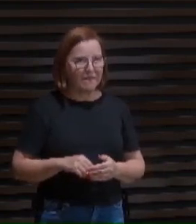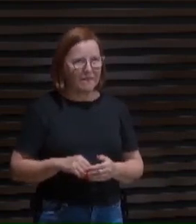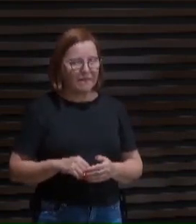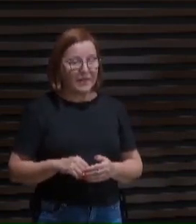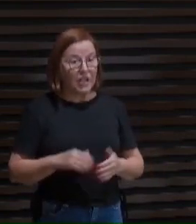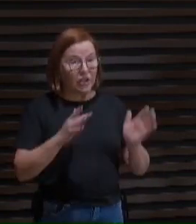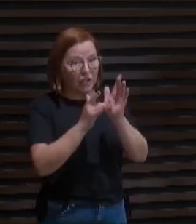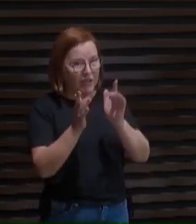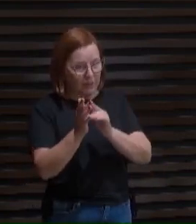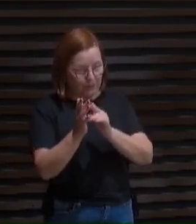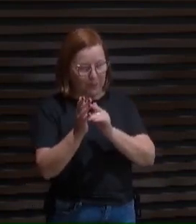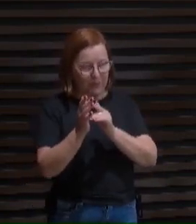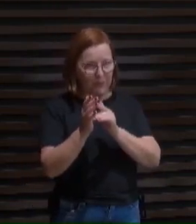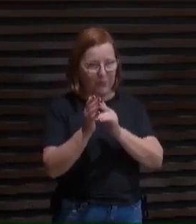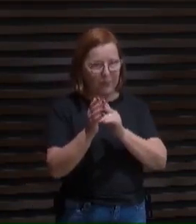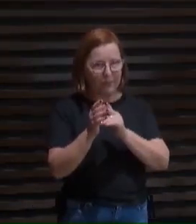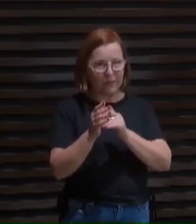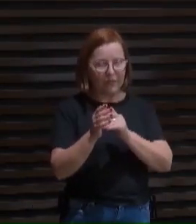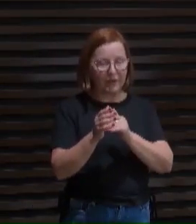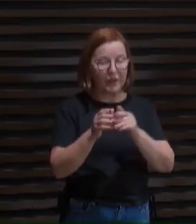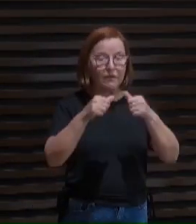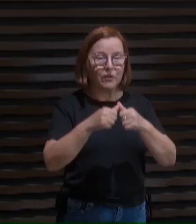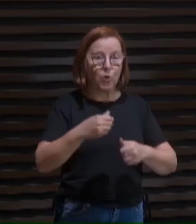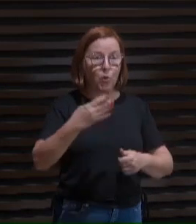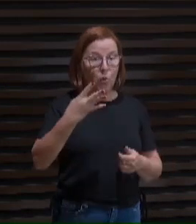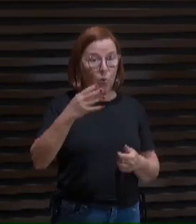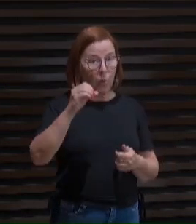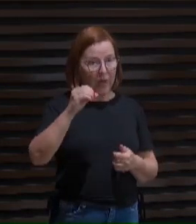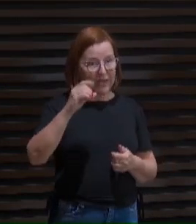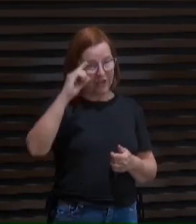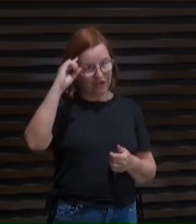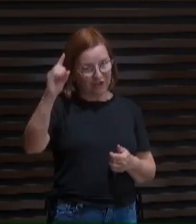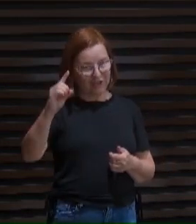teve fome. Imagina você ficar 40 dias e 40 noites sem comer, irmão?